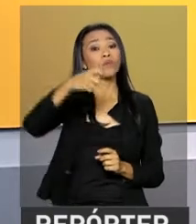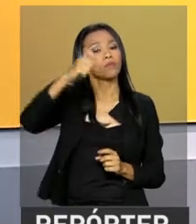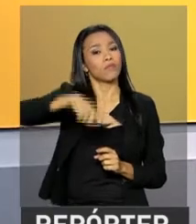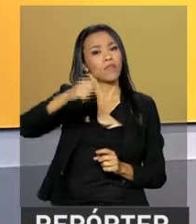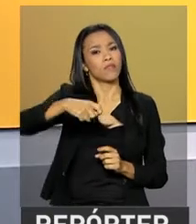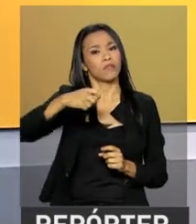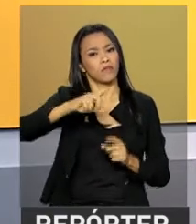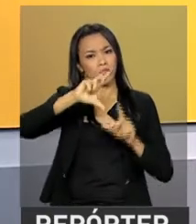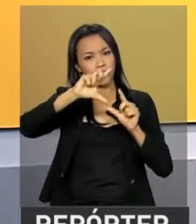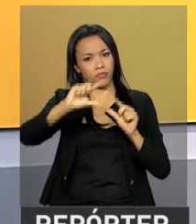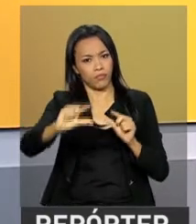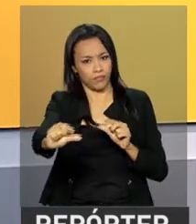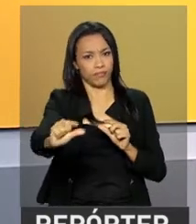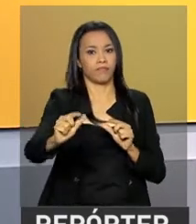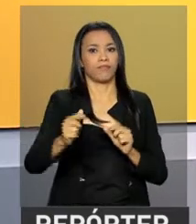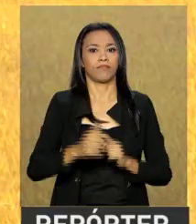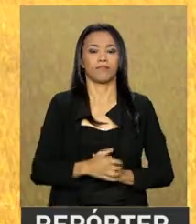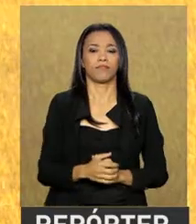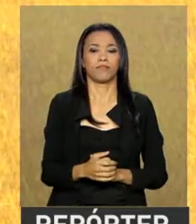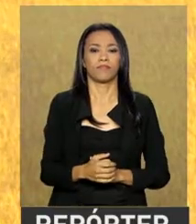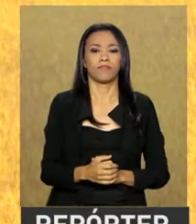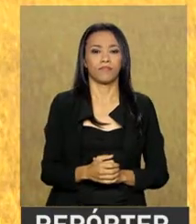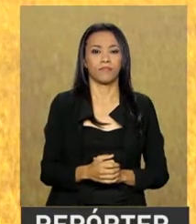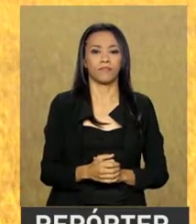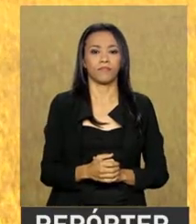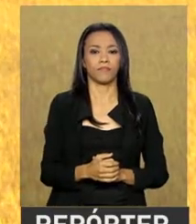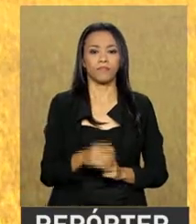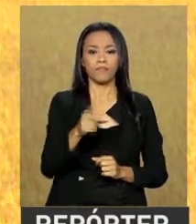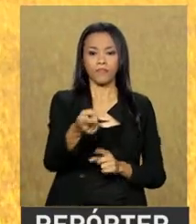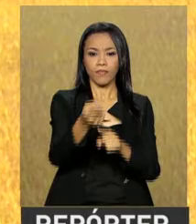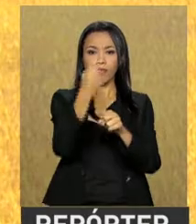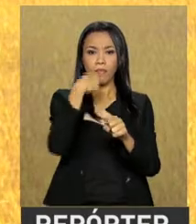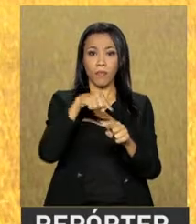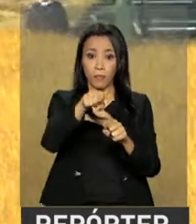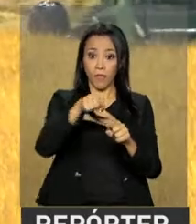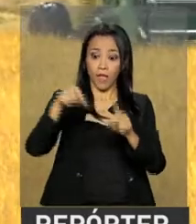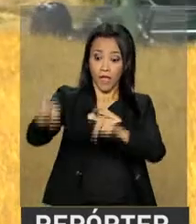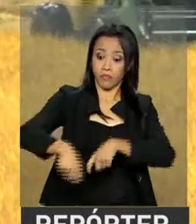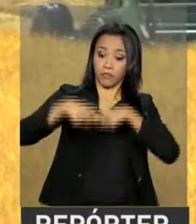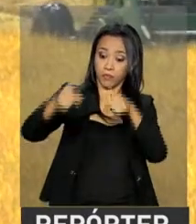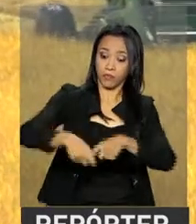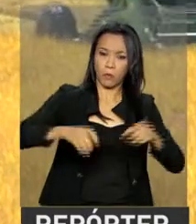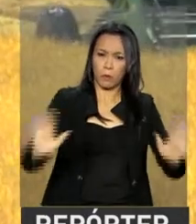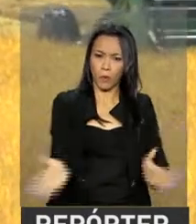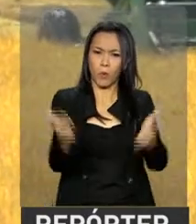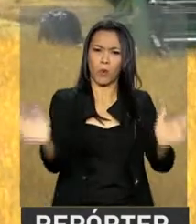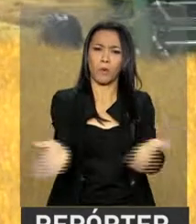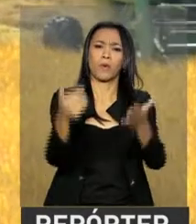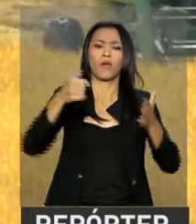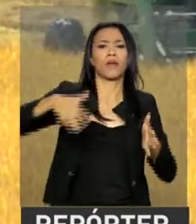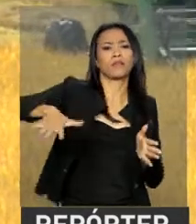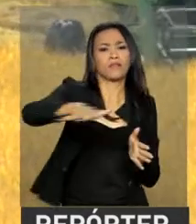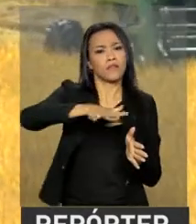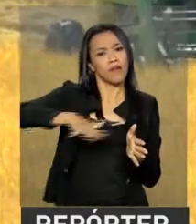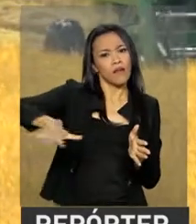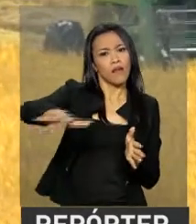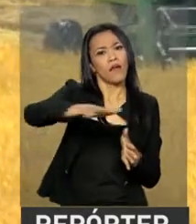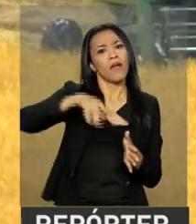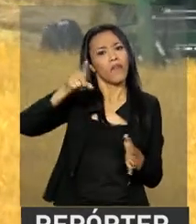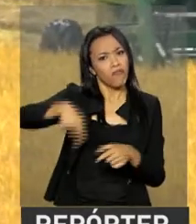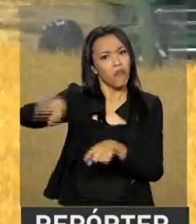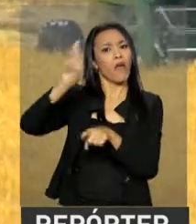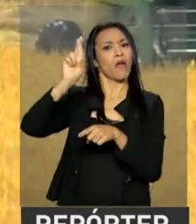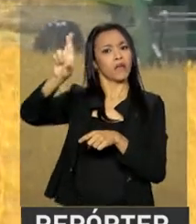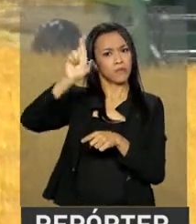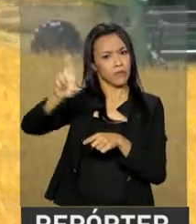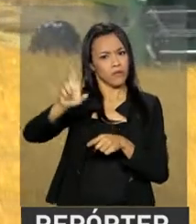quedas consecutivas. A riqueza que vem do campo. O setor foi o responsável por puxar a